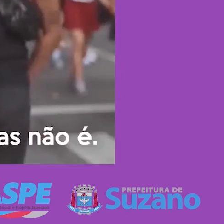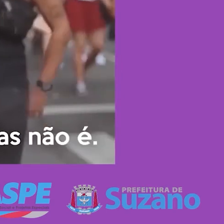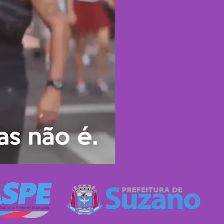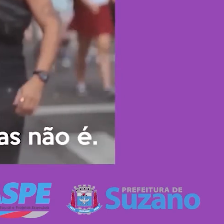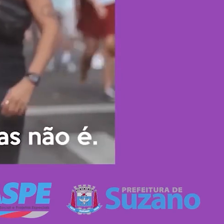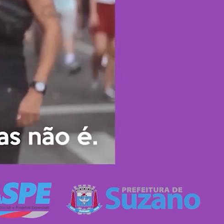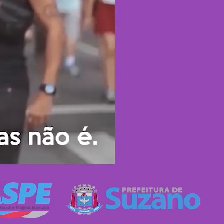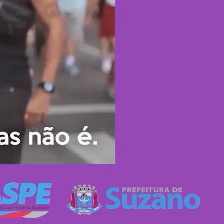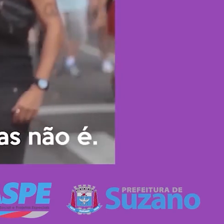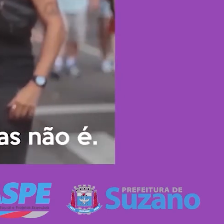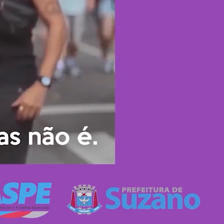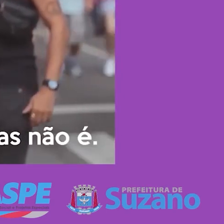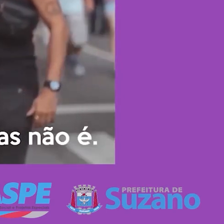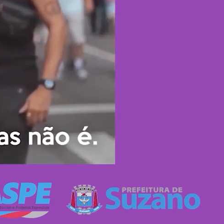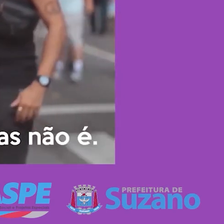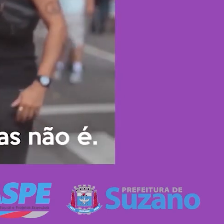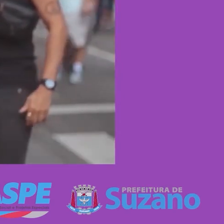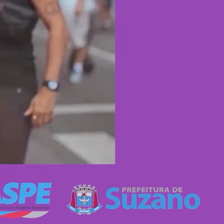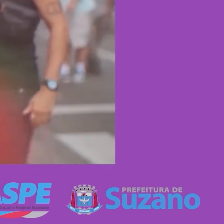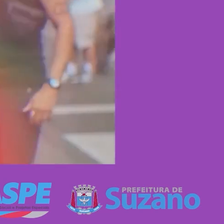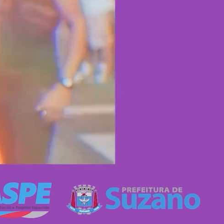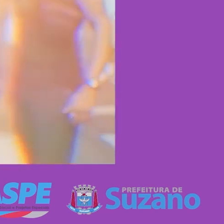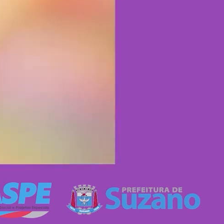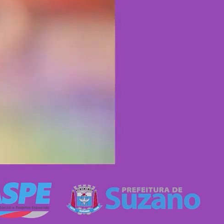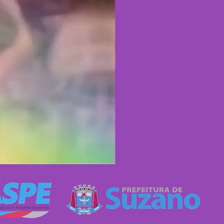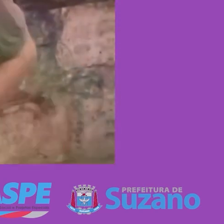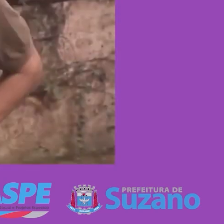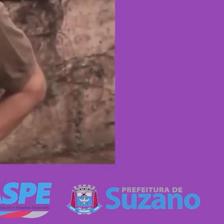As pessoas pensam que Libras é uma piada, mas não é.